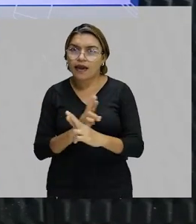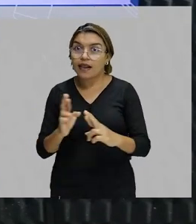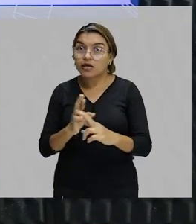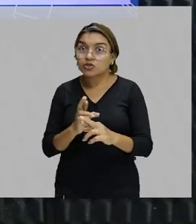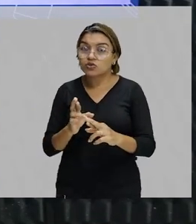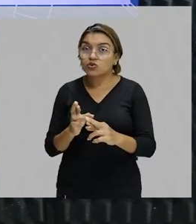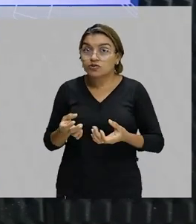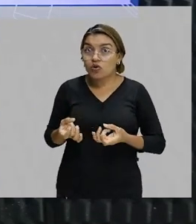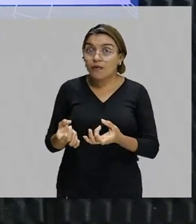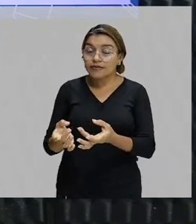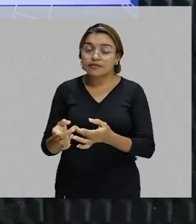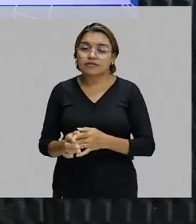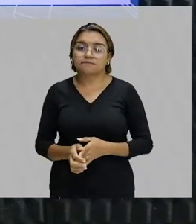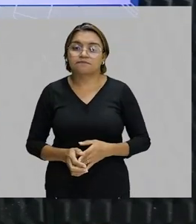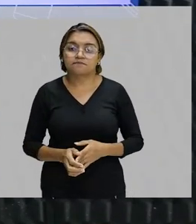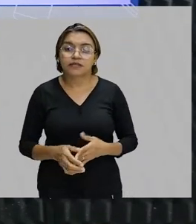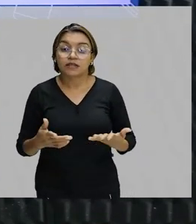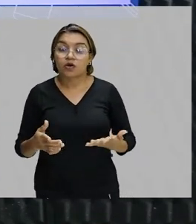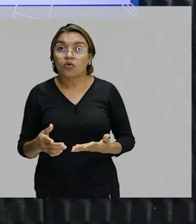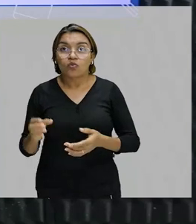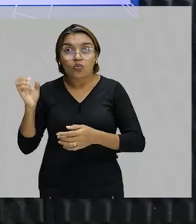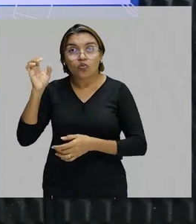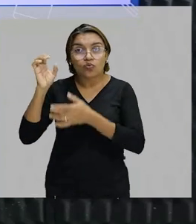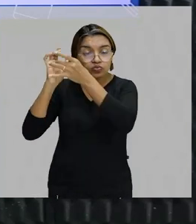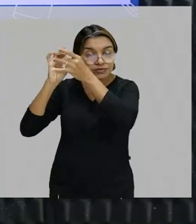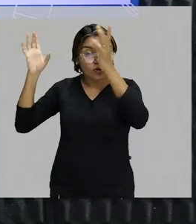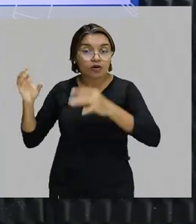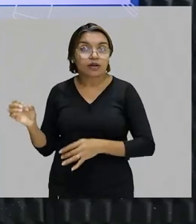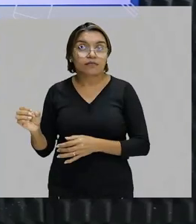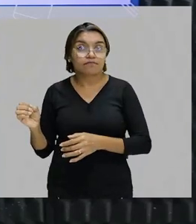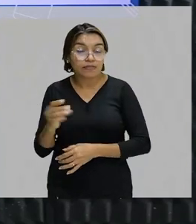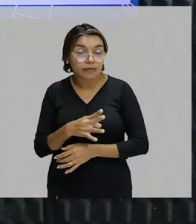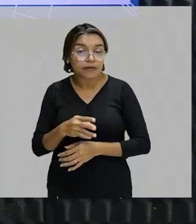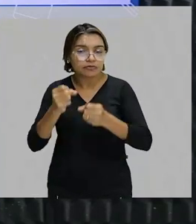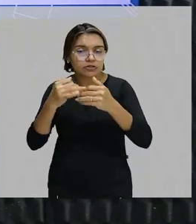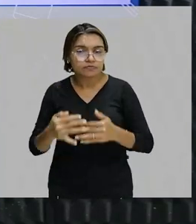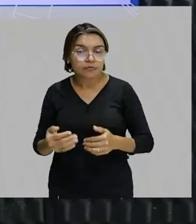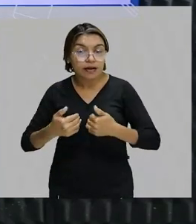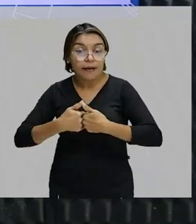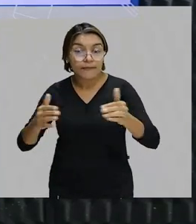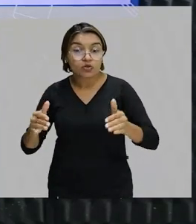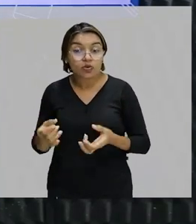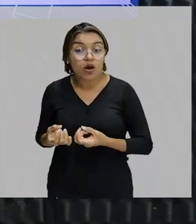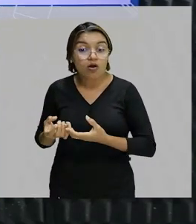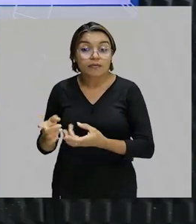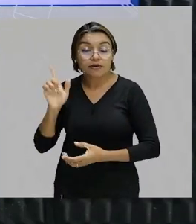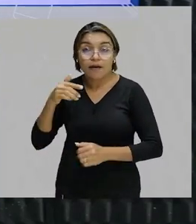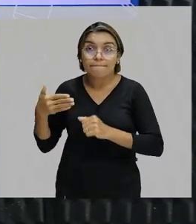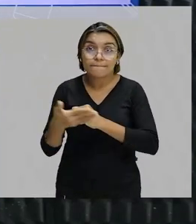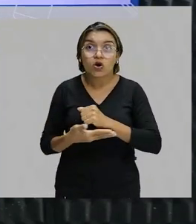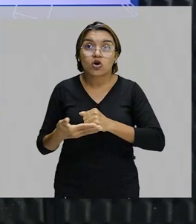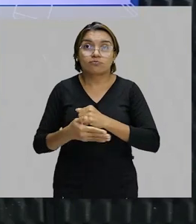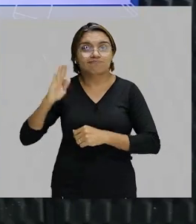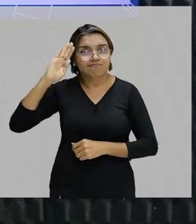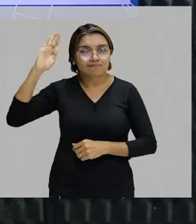comerciais segundo a cartilha do neoliberalismo a abertura comercial é um dos principais fundamentos